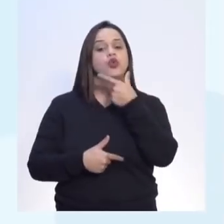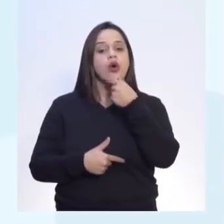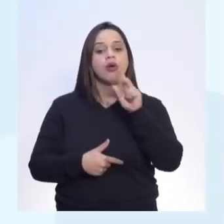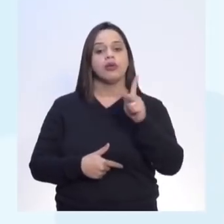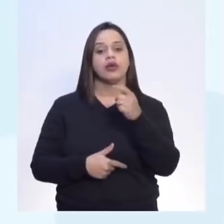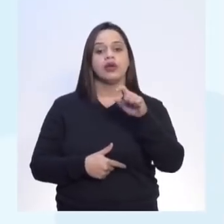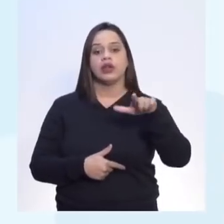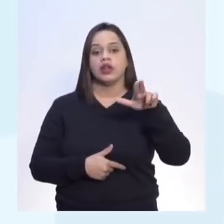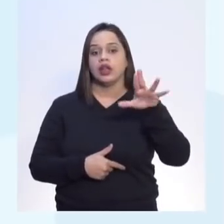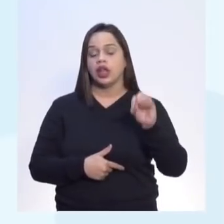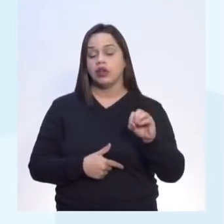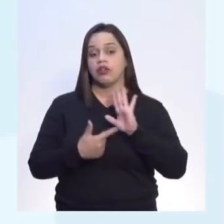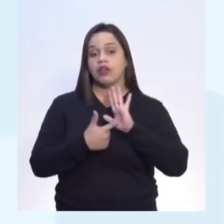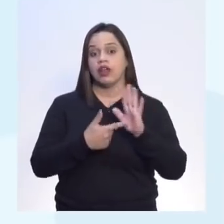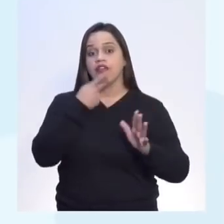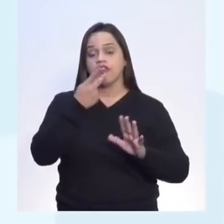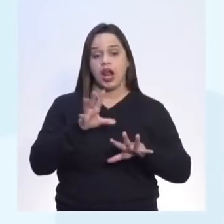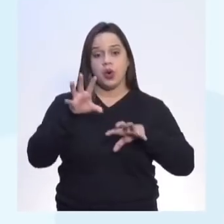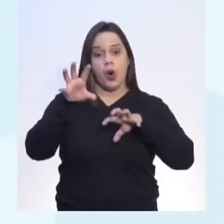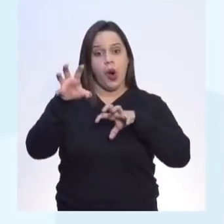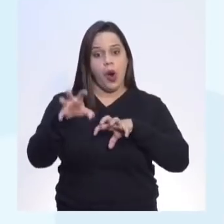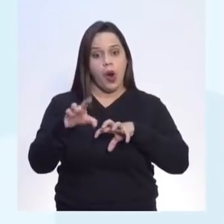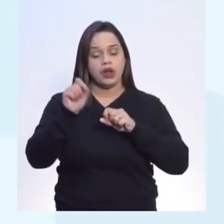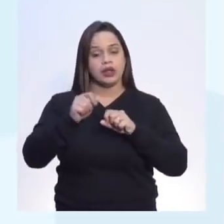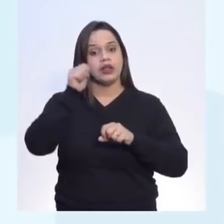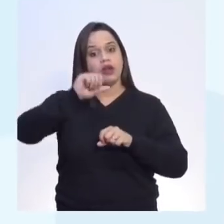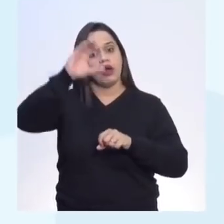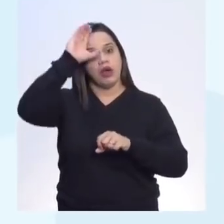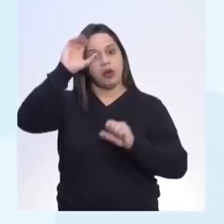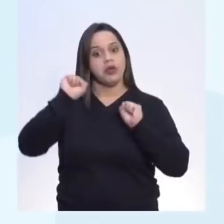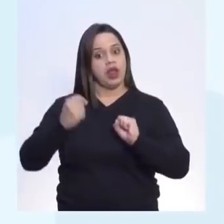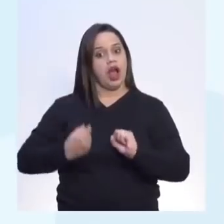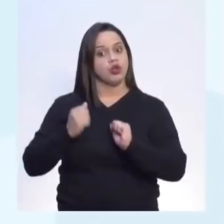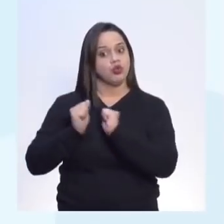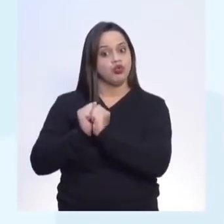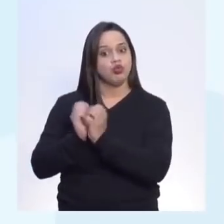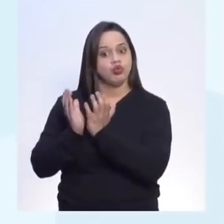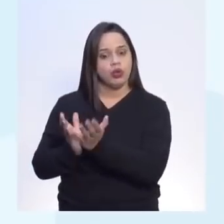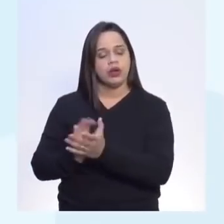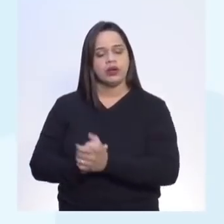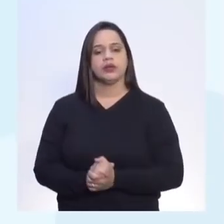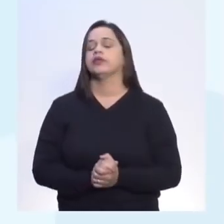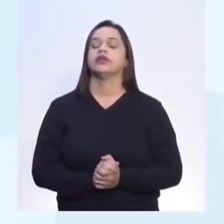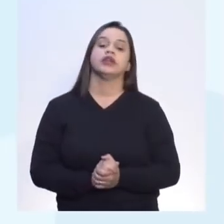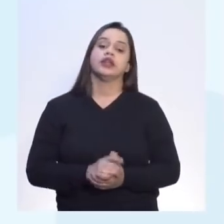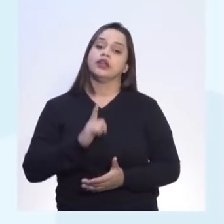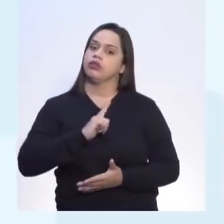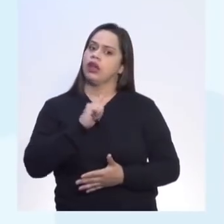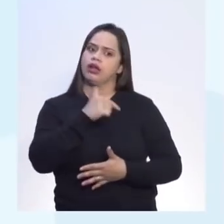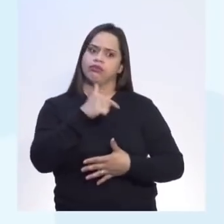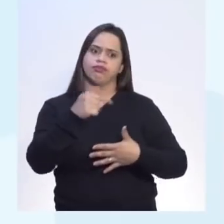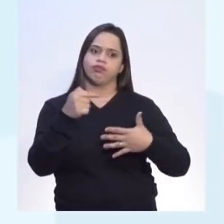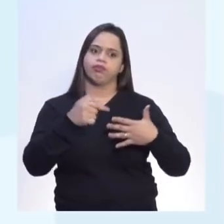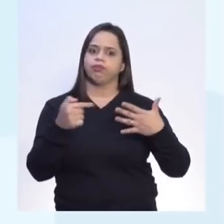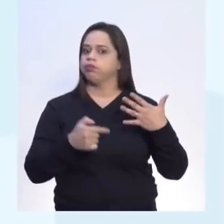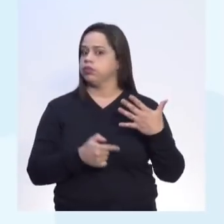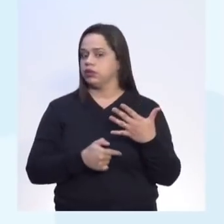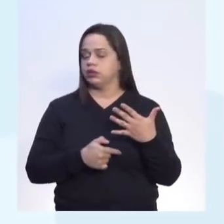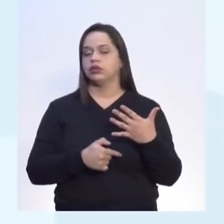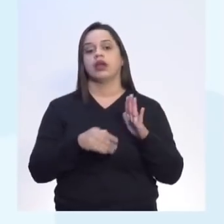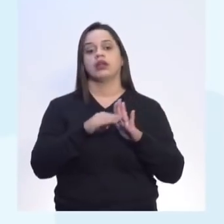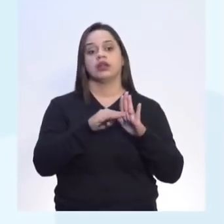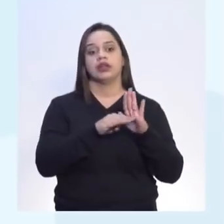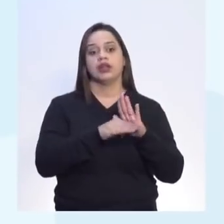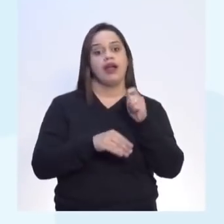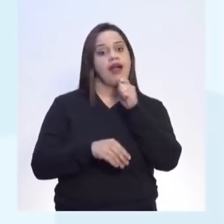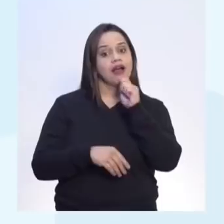do monstro, né? Que tia Anastácia poderia estar com o monstro. Então, assim, são muitas cenas, como vocês podem perceber. Nós estamos